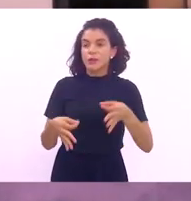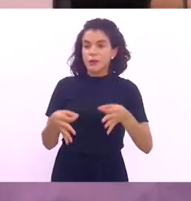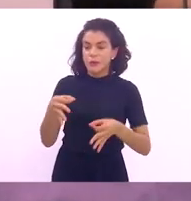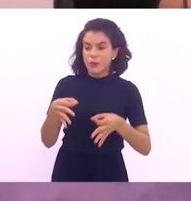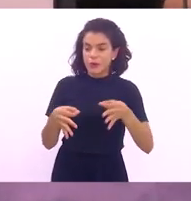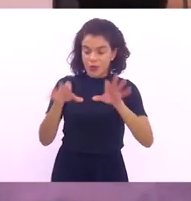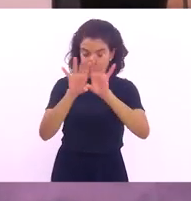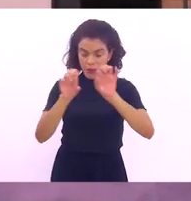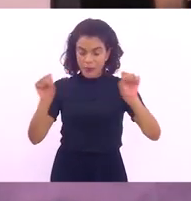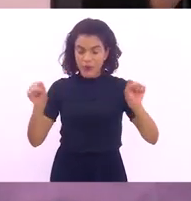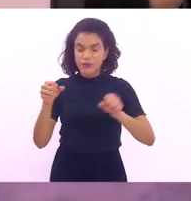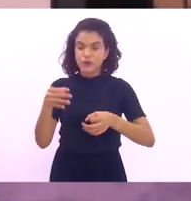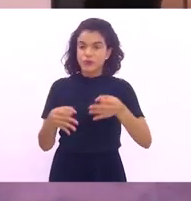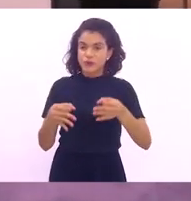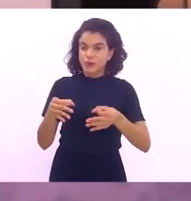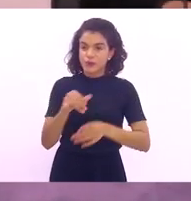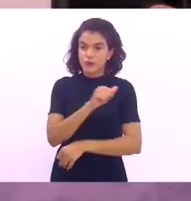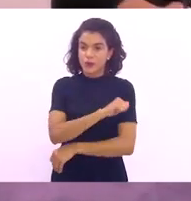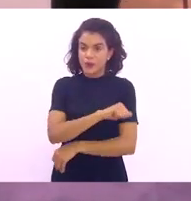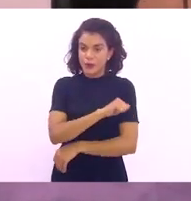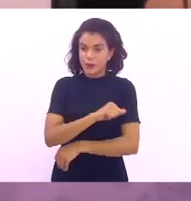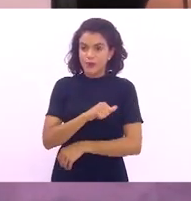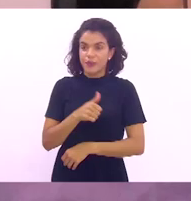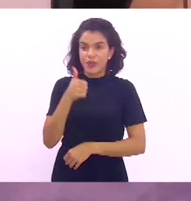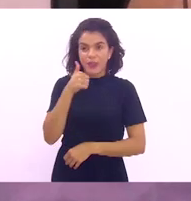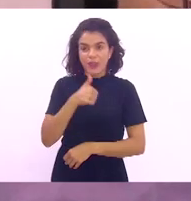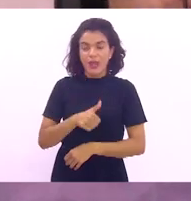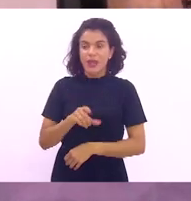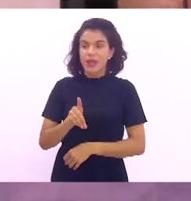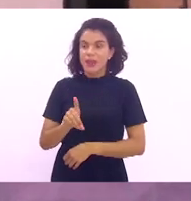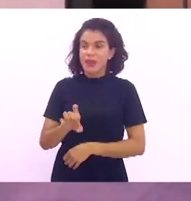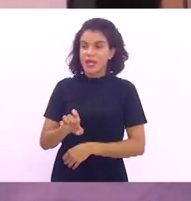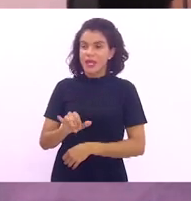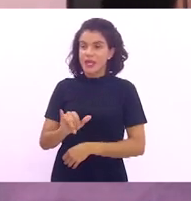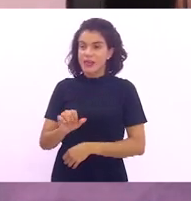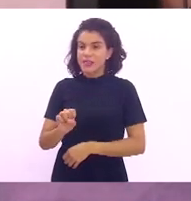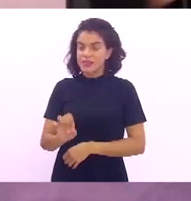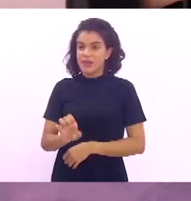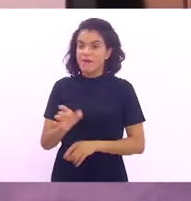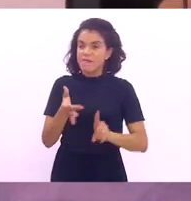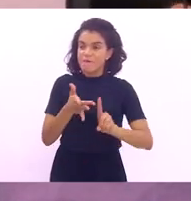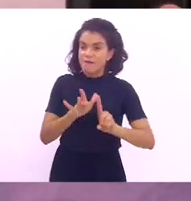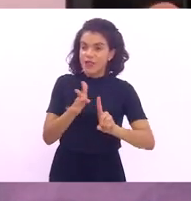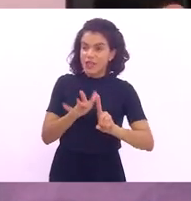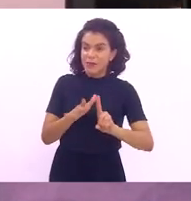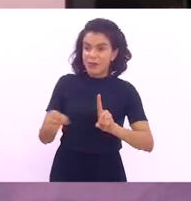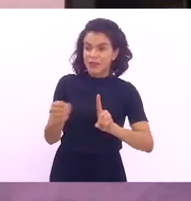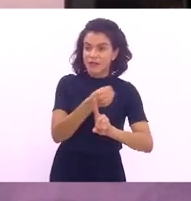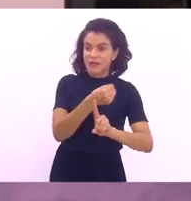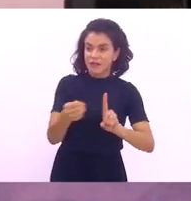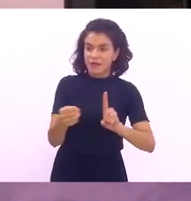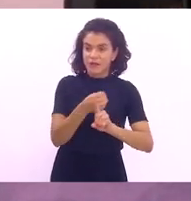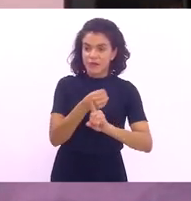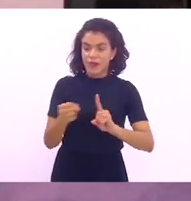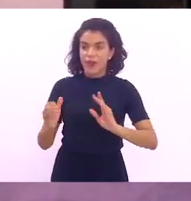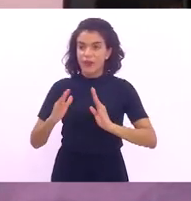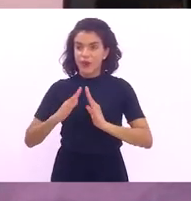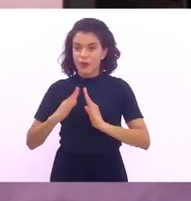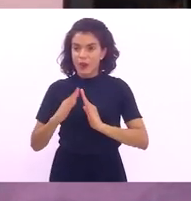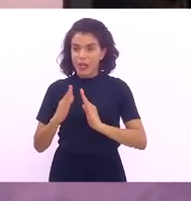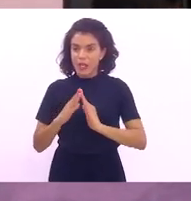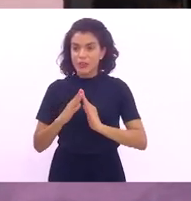Janeiro convida a senhora desde Souza de Azeredo vítima de violência doméstica e passou